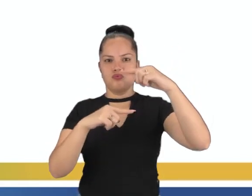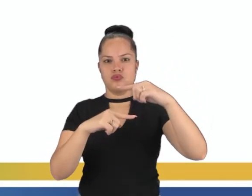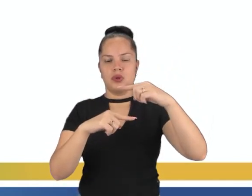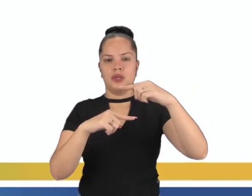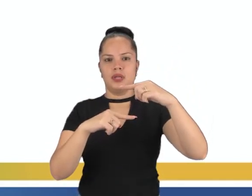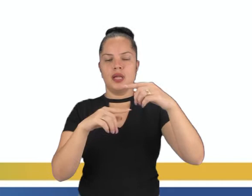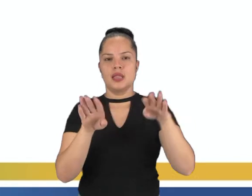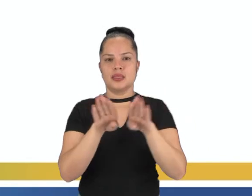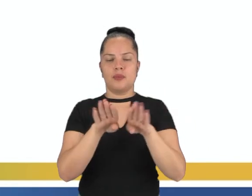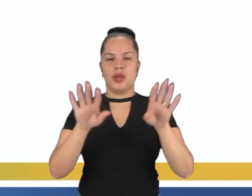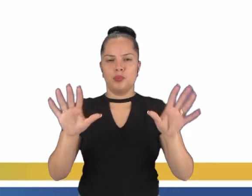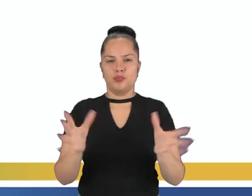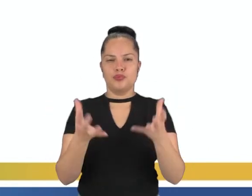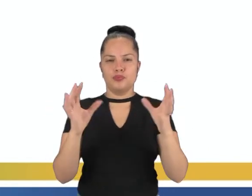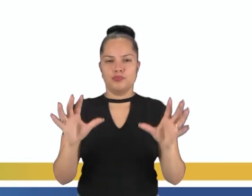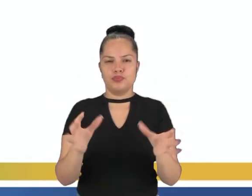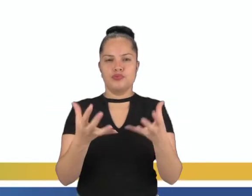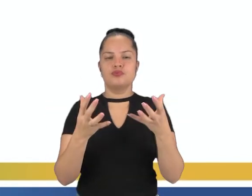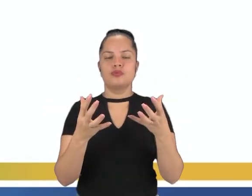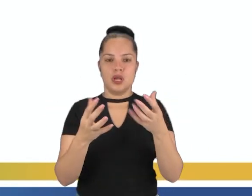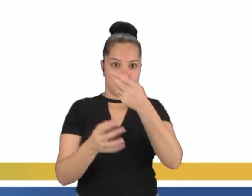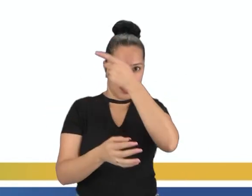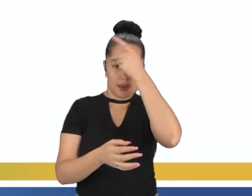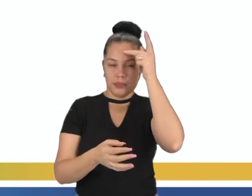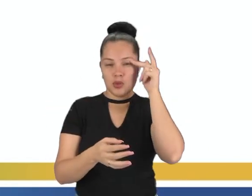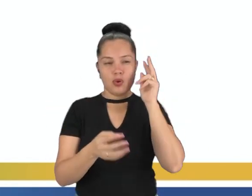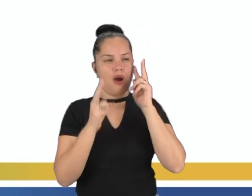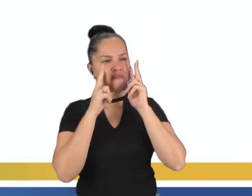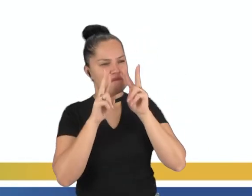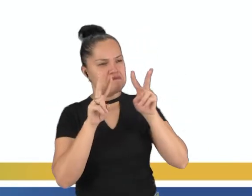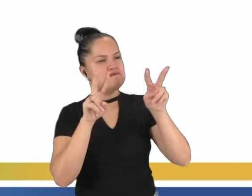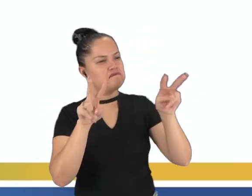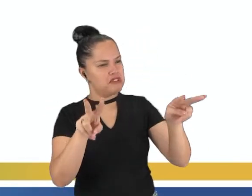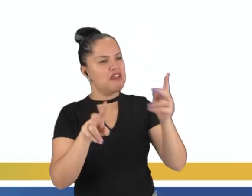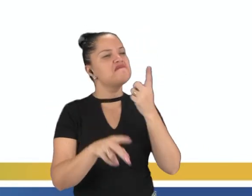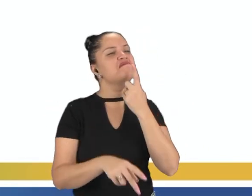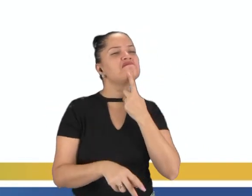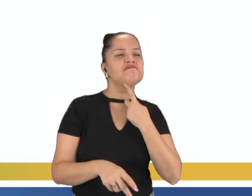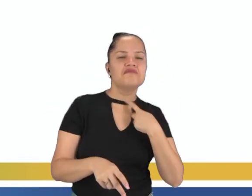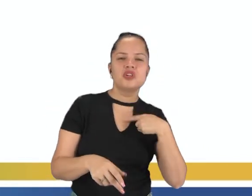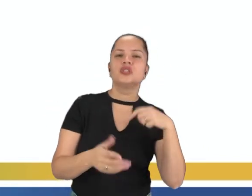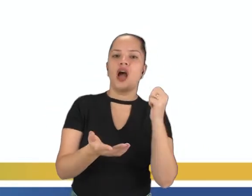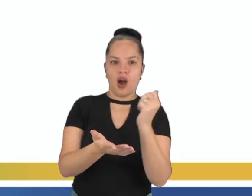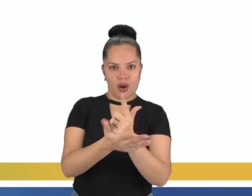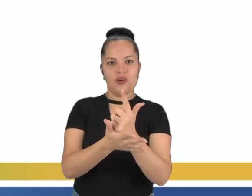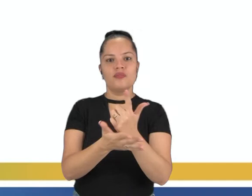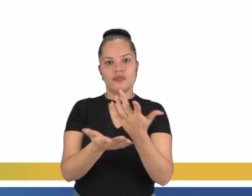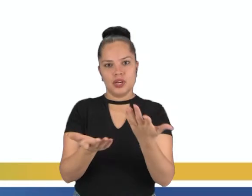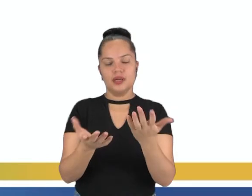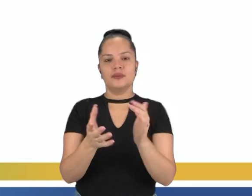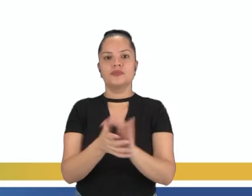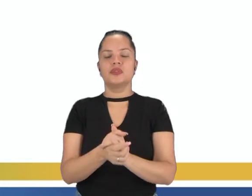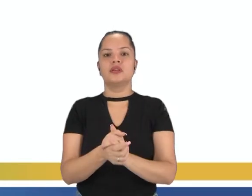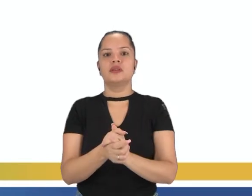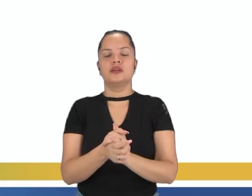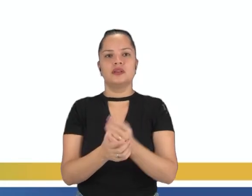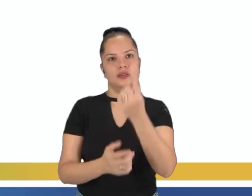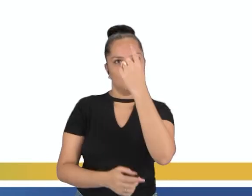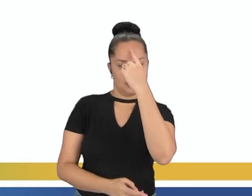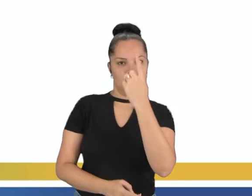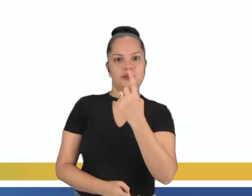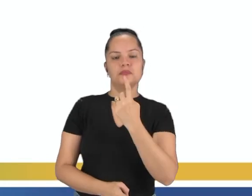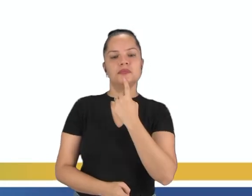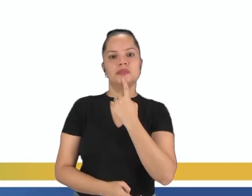são persuasivos, são textos atrativos, são coisas que te fazem ter vontade de comprar aquele produto. Olha essa imagem que a gente tem